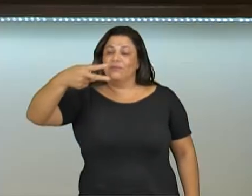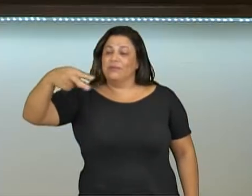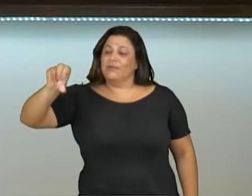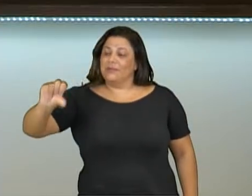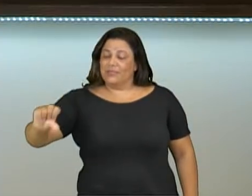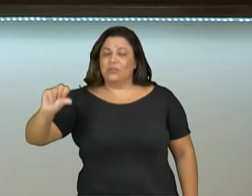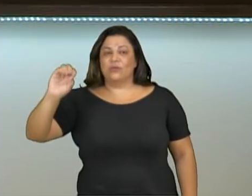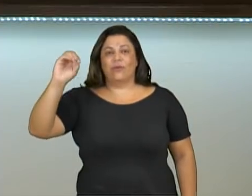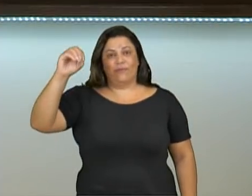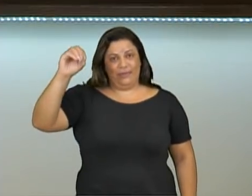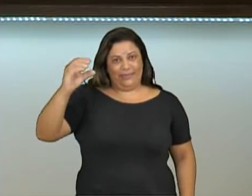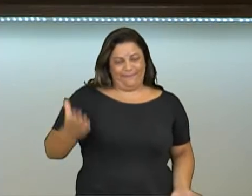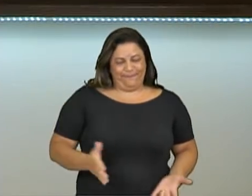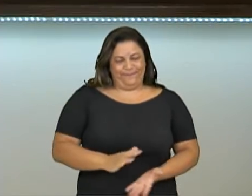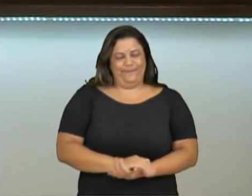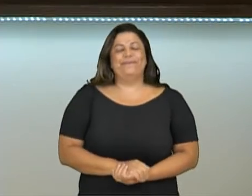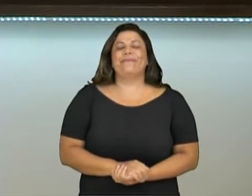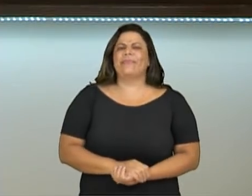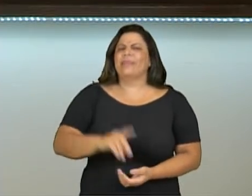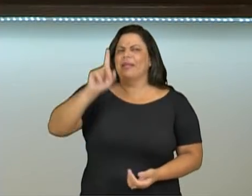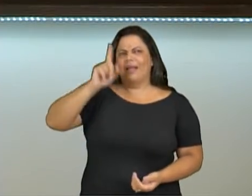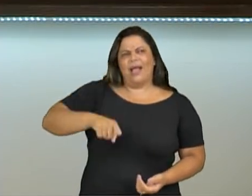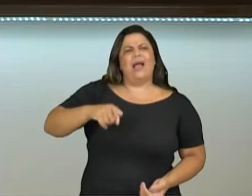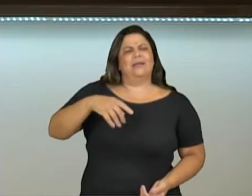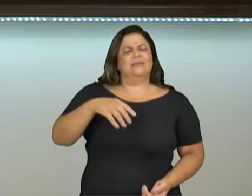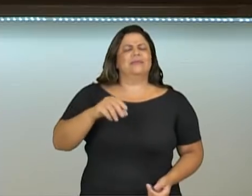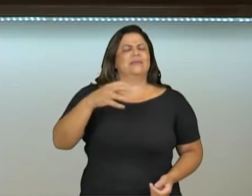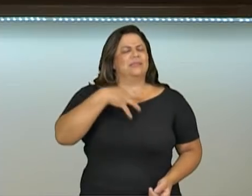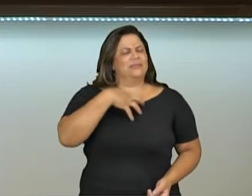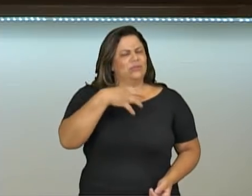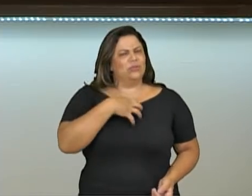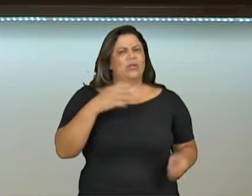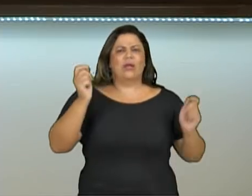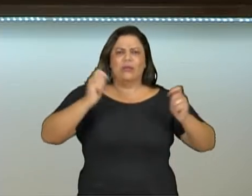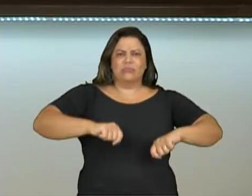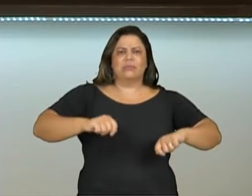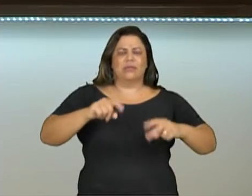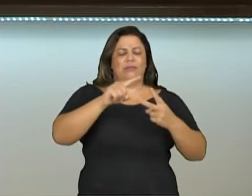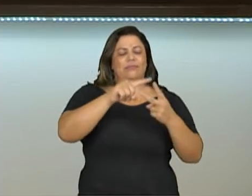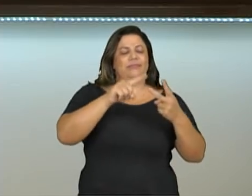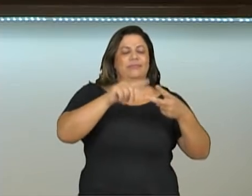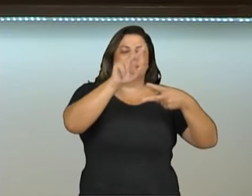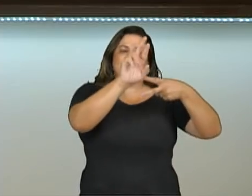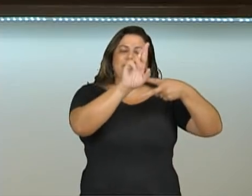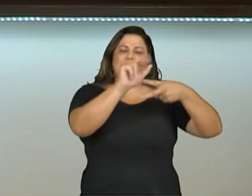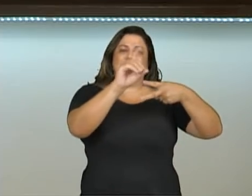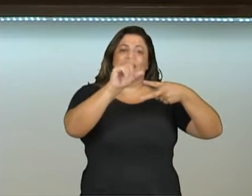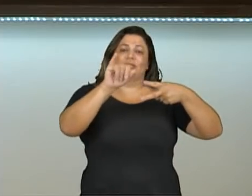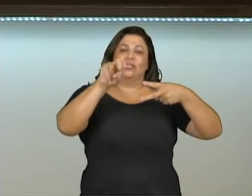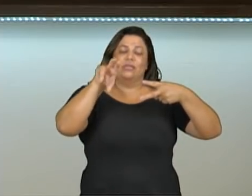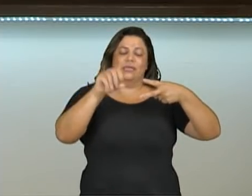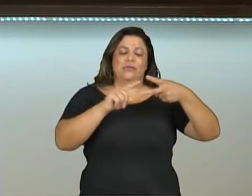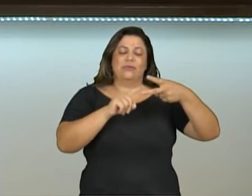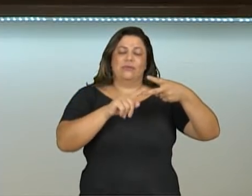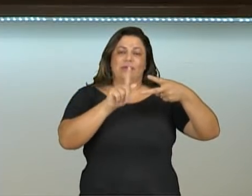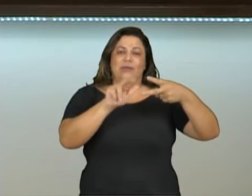57,29 graus. E aí, dessa forma, nós temos o ângulo escrito tanto em radianos como em graus. E